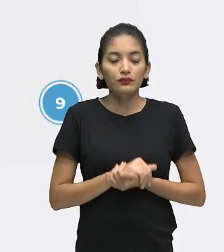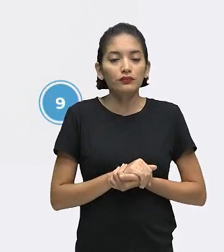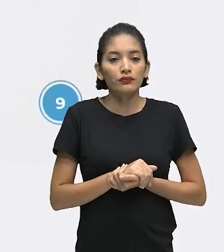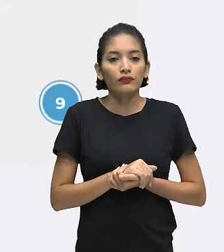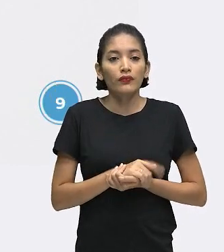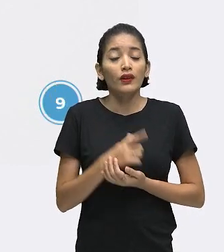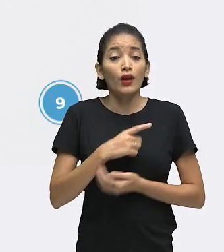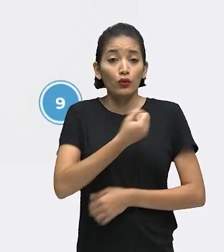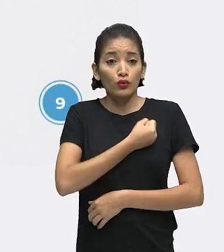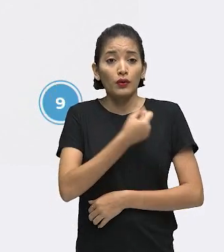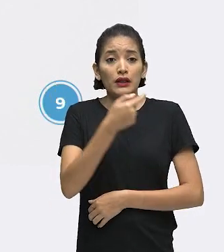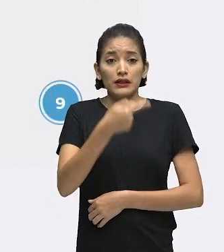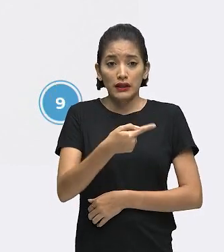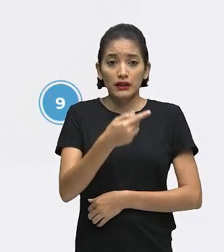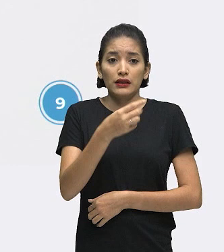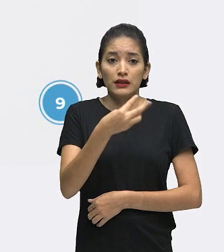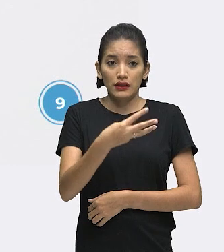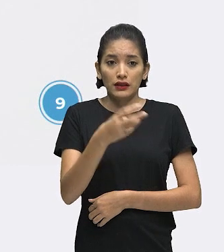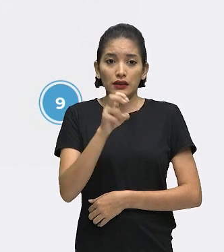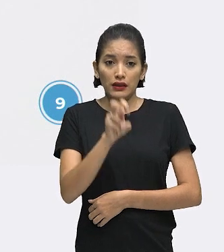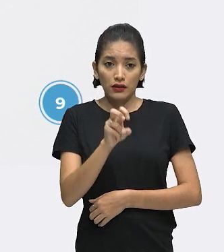o valor